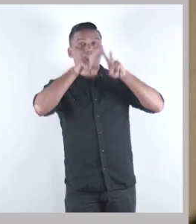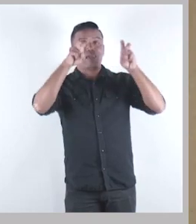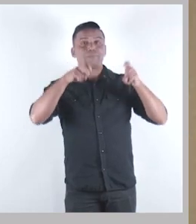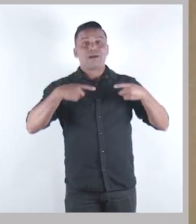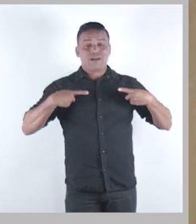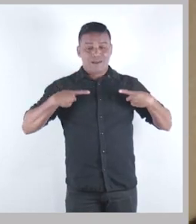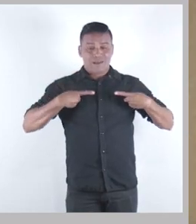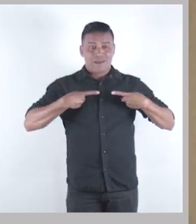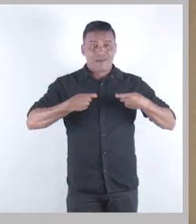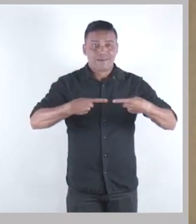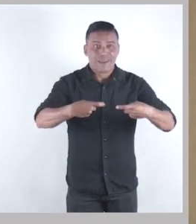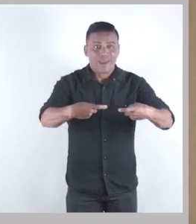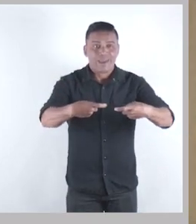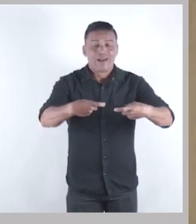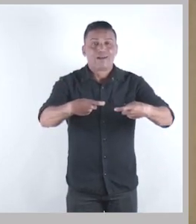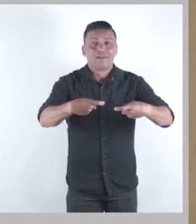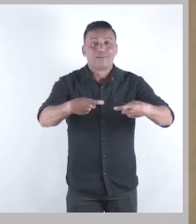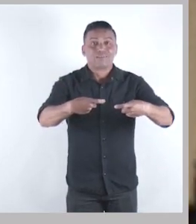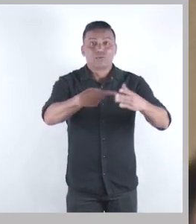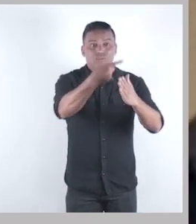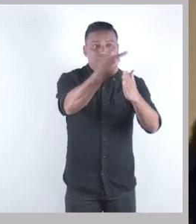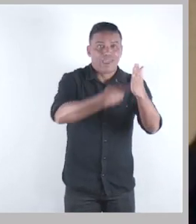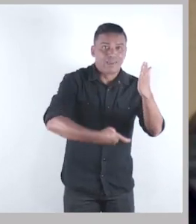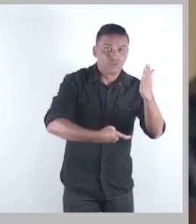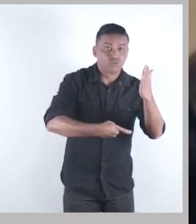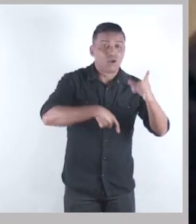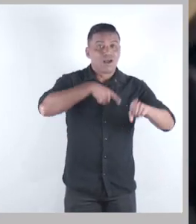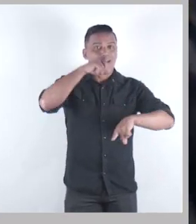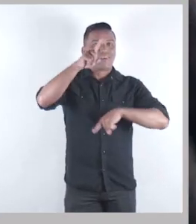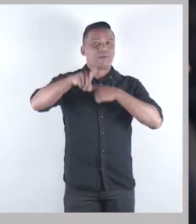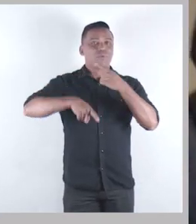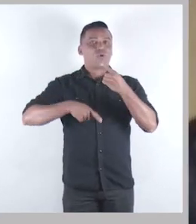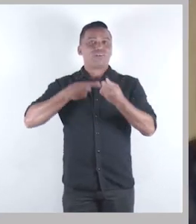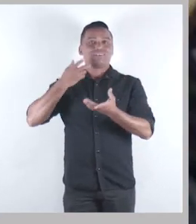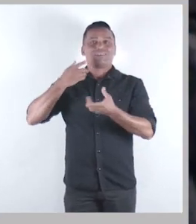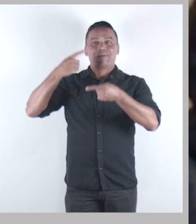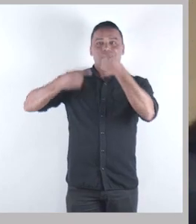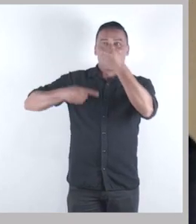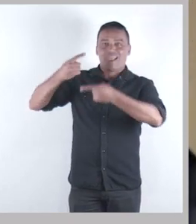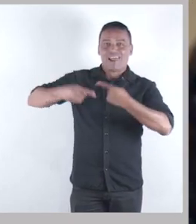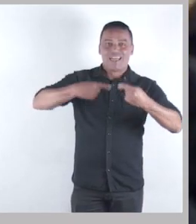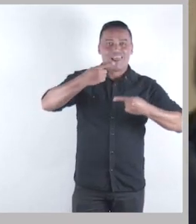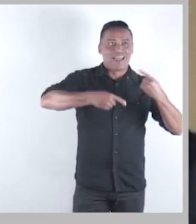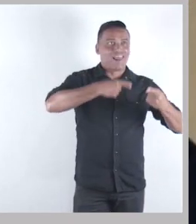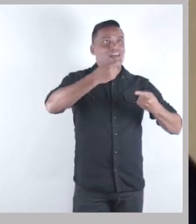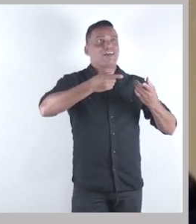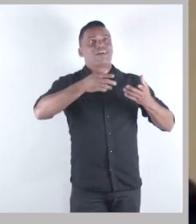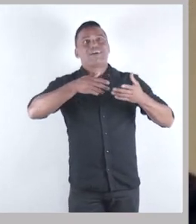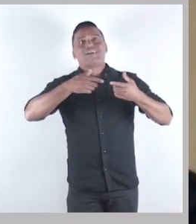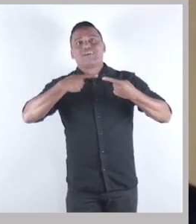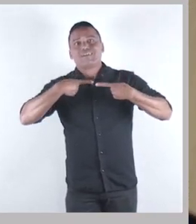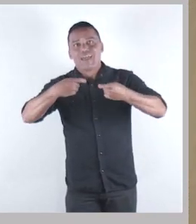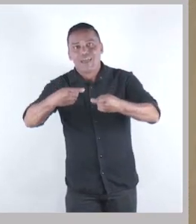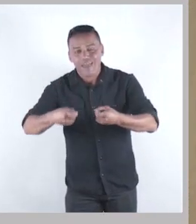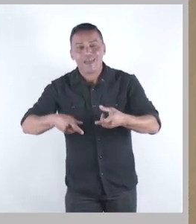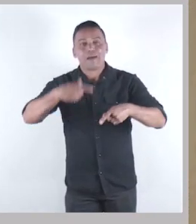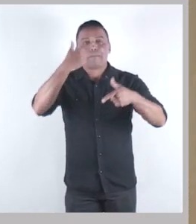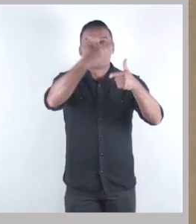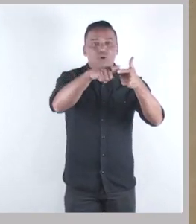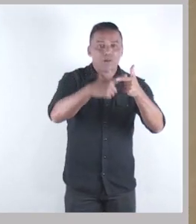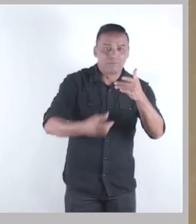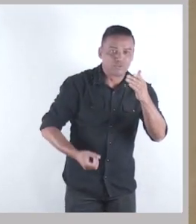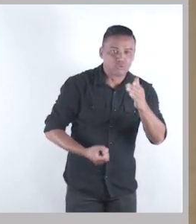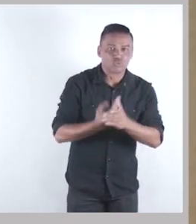nós abordamos a guerra a partir do texto, mas depois podemos sair e falar da guerra de modo geral, quais são as suas consequências, os estragos que faz, etc,